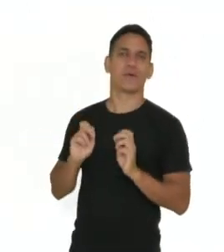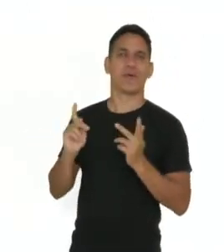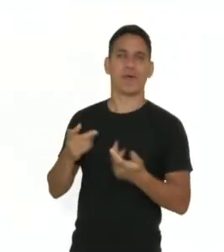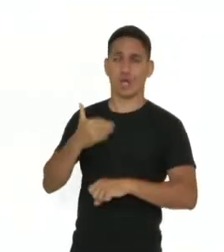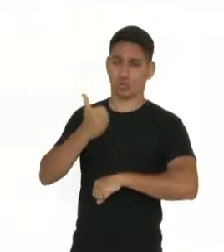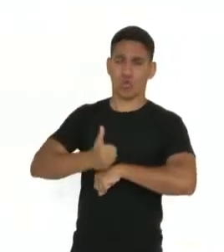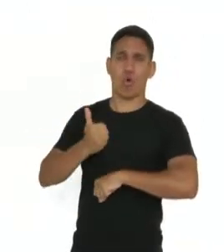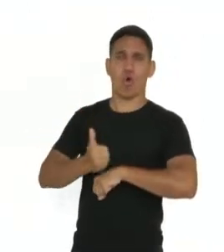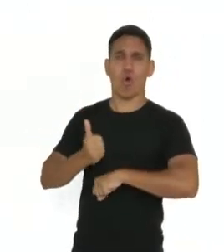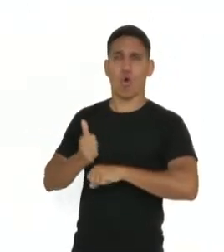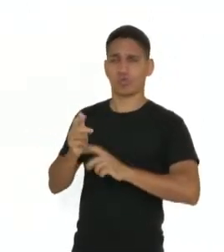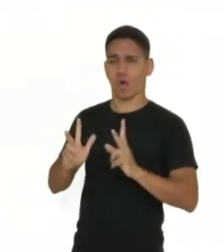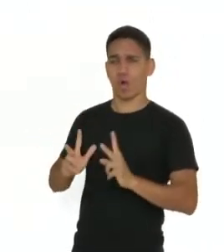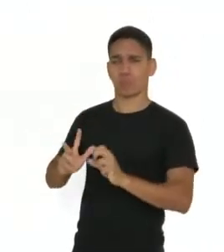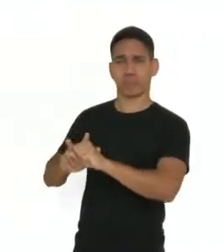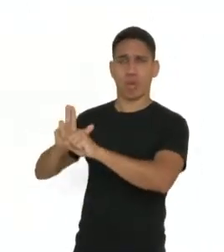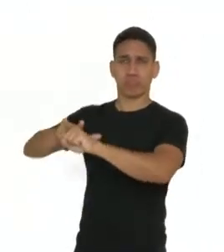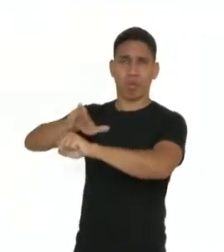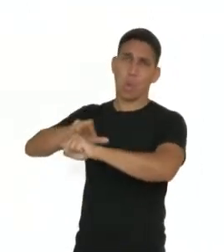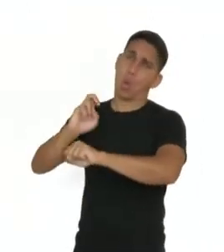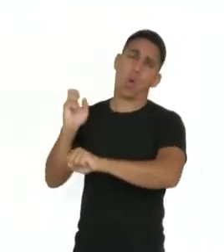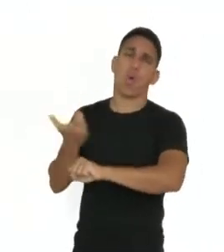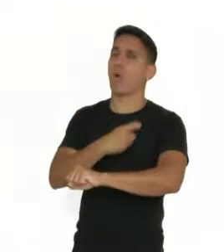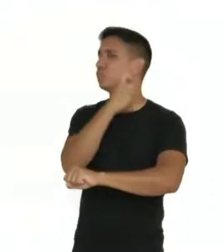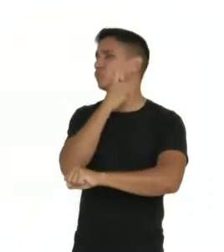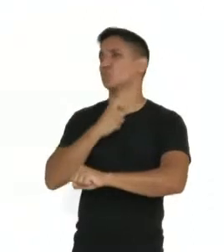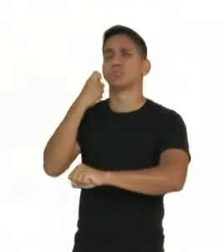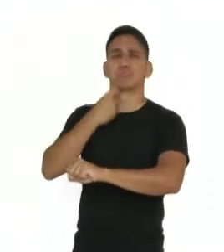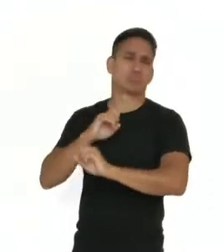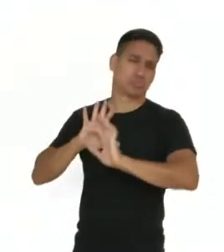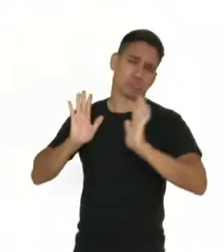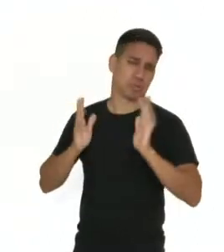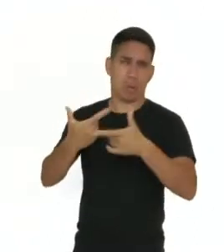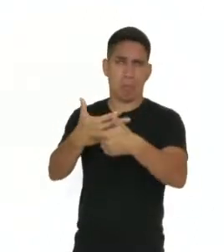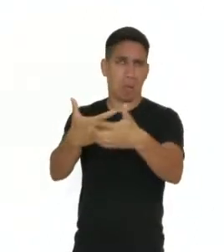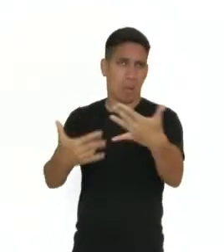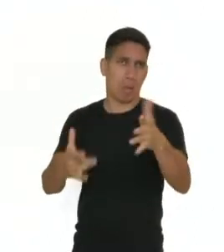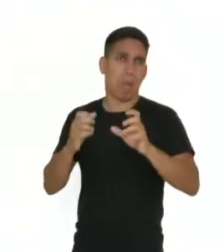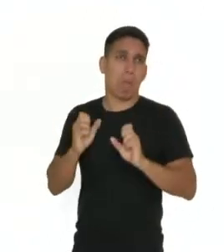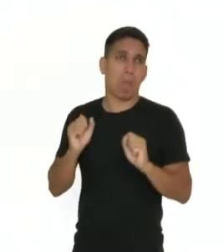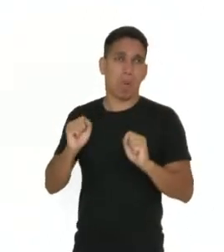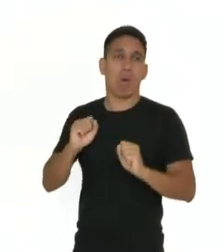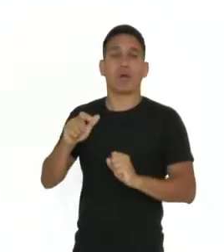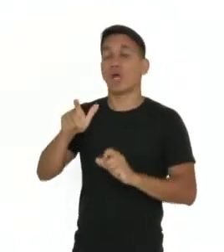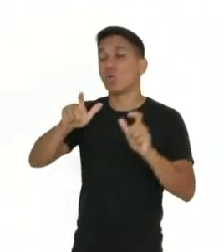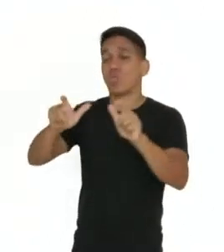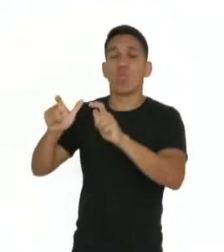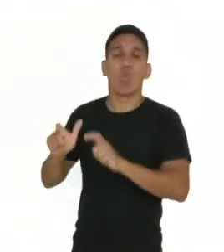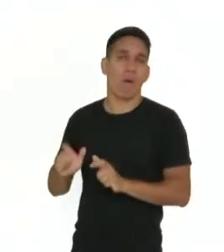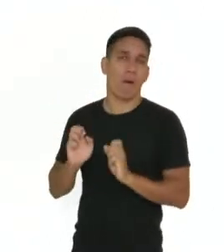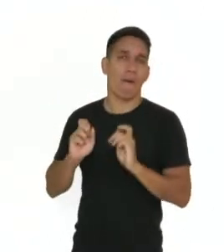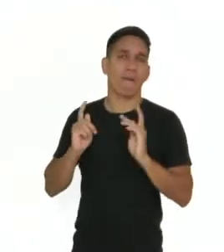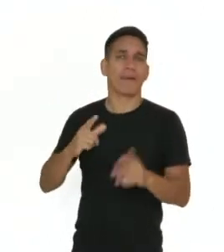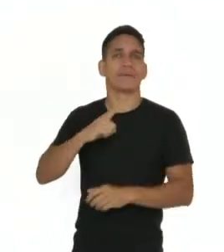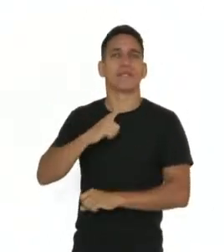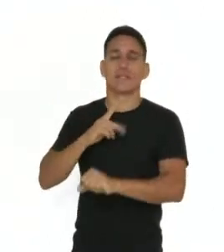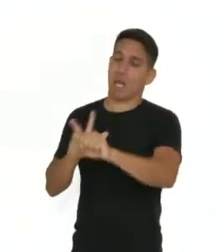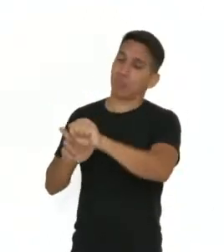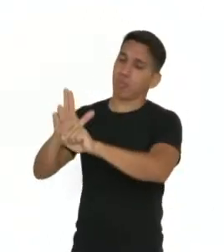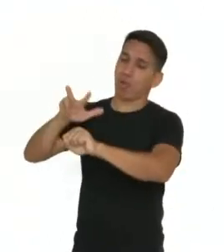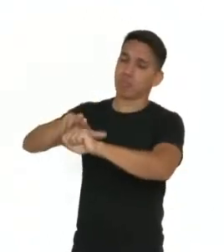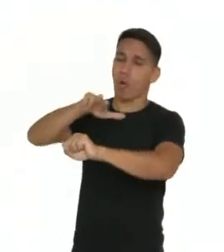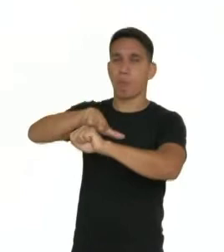de beleza ou barbearia, né? Enfim, pode ter vários nomes, né? Esses locais aí que se cortam o